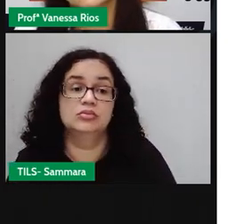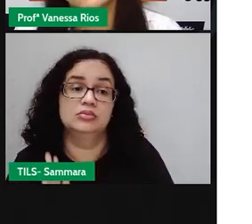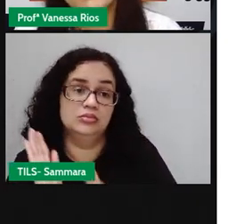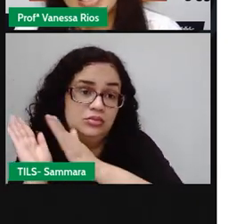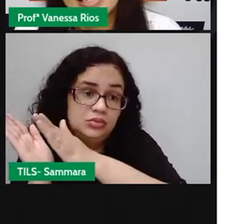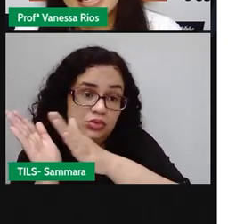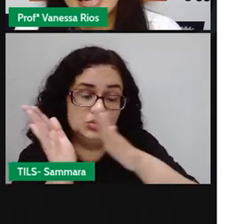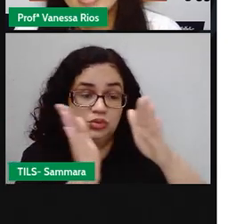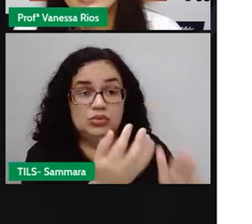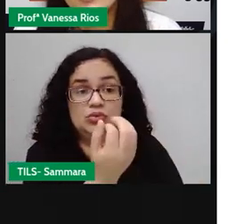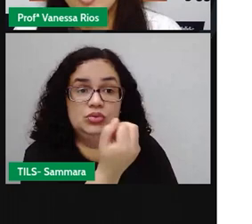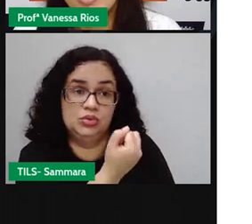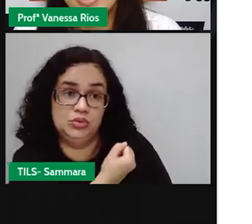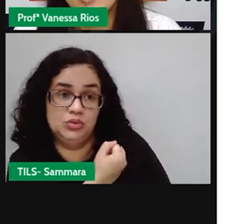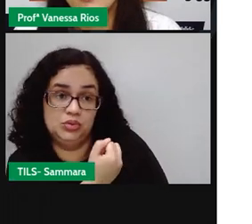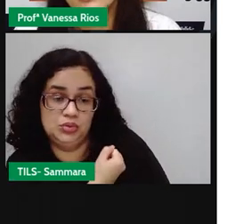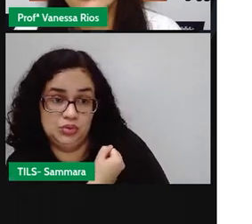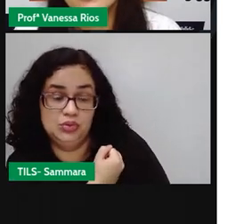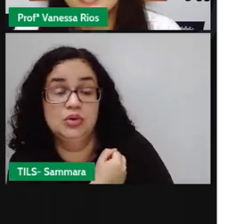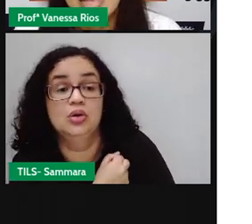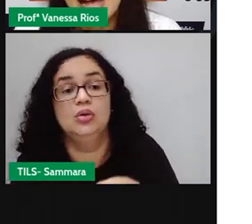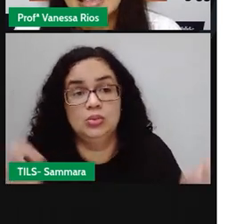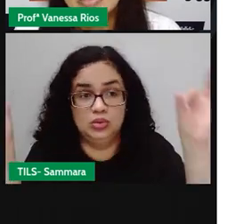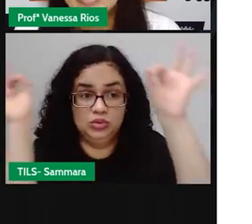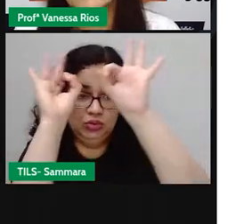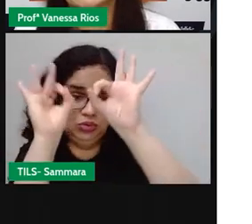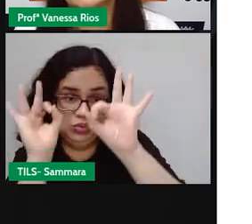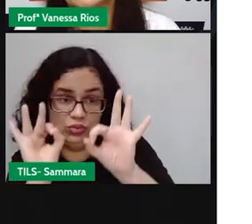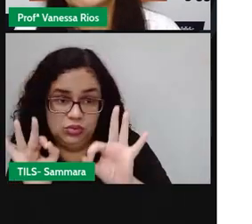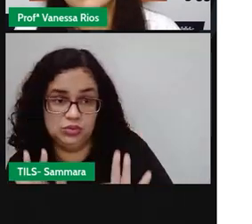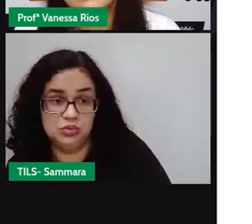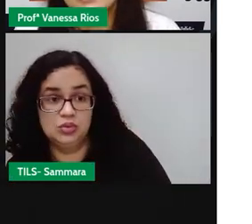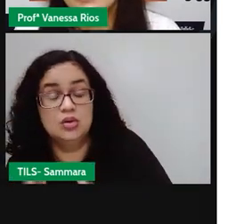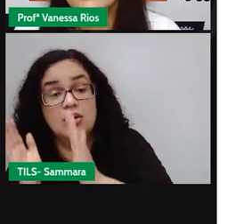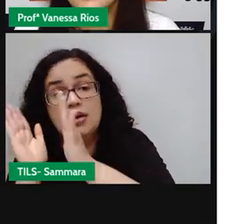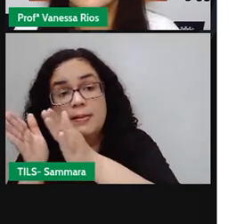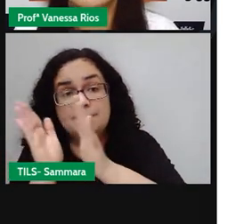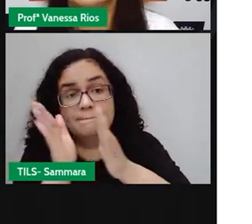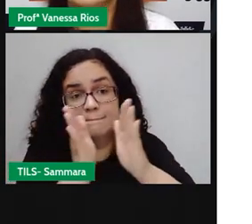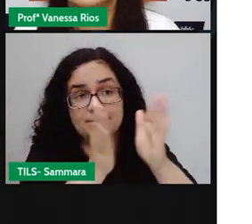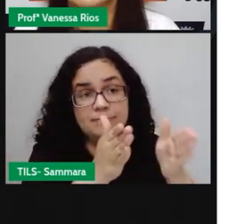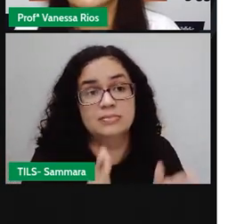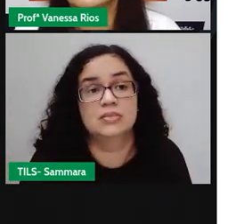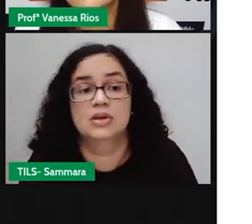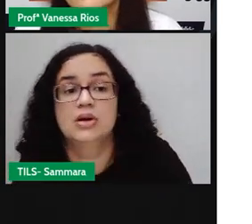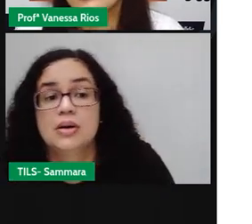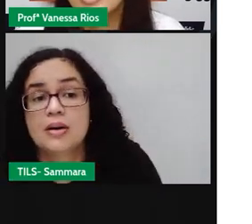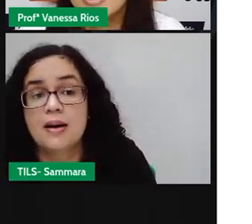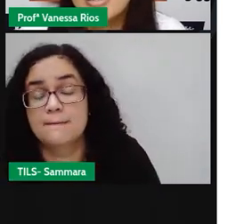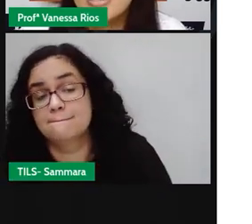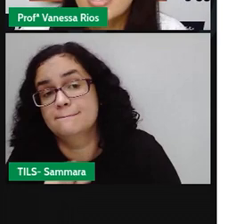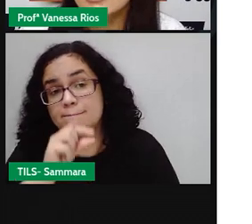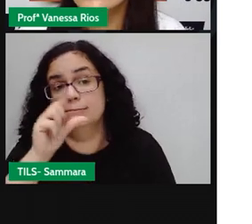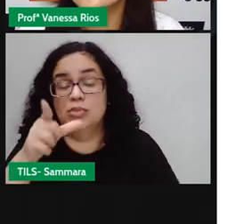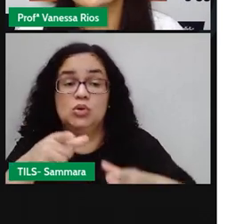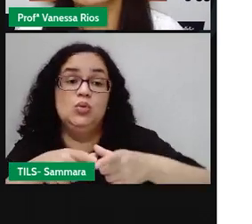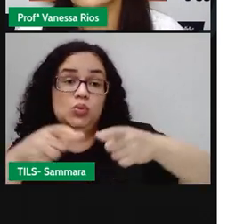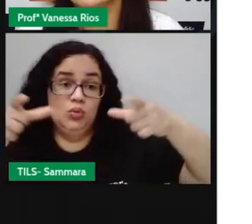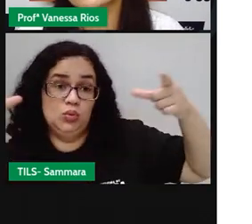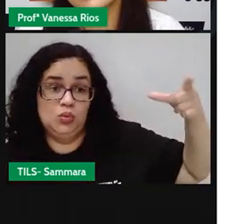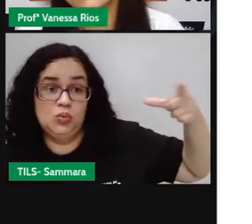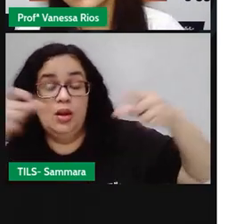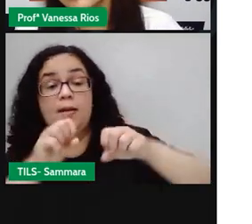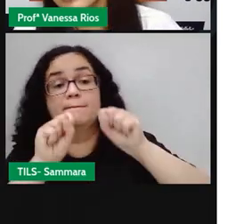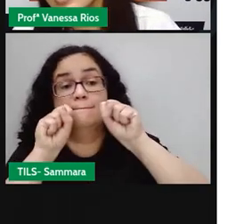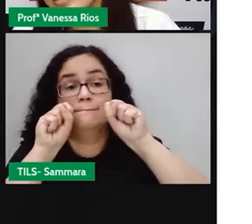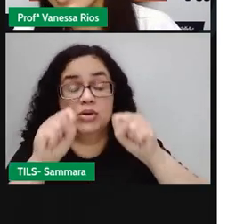sequência numérica, como ela é organizada, que ela obedece um padrão, que ela pode ser crescente ou decrescente, que